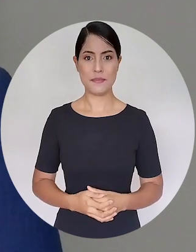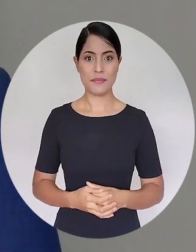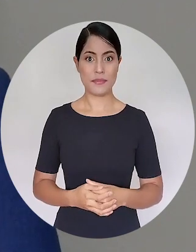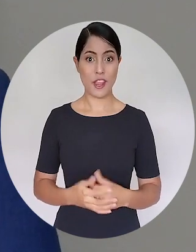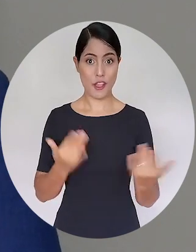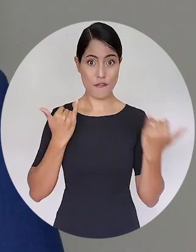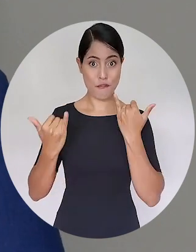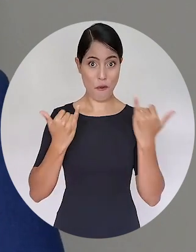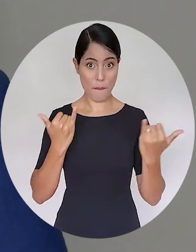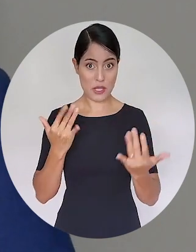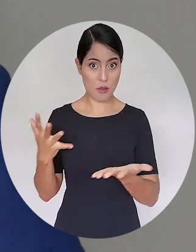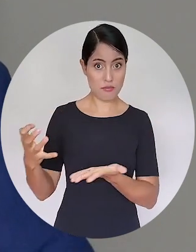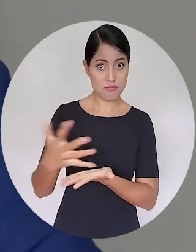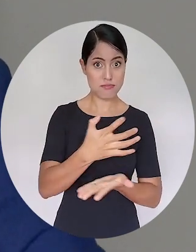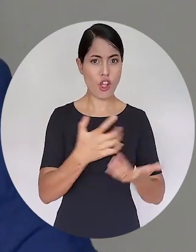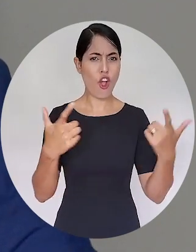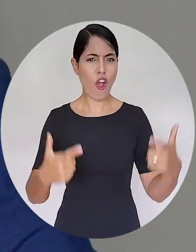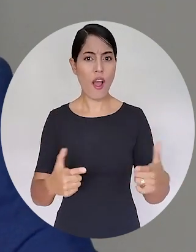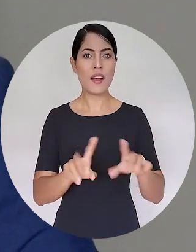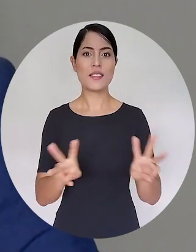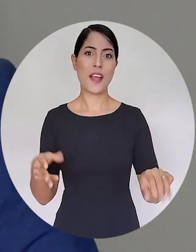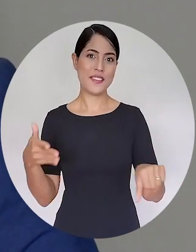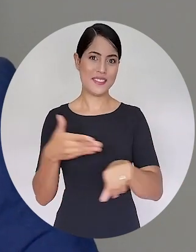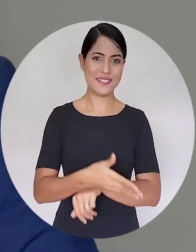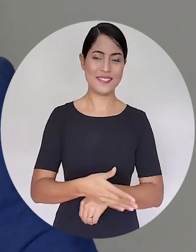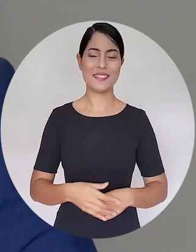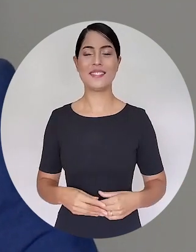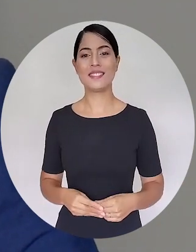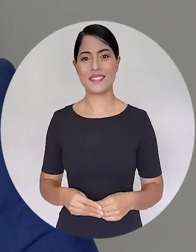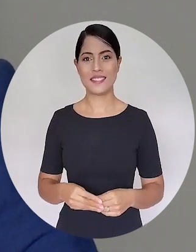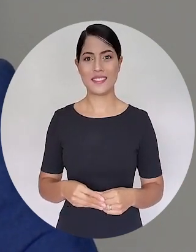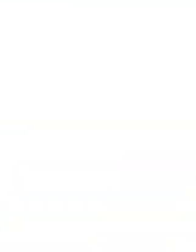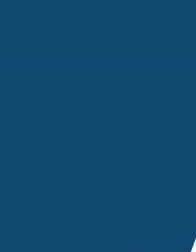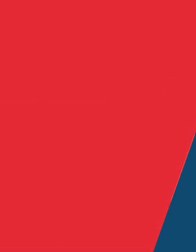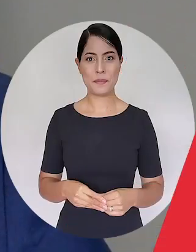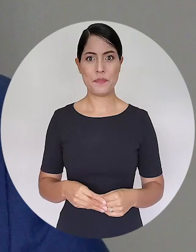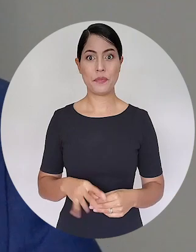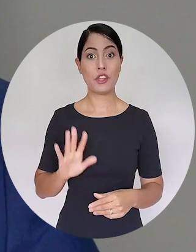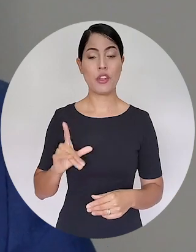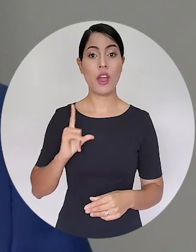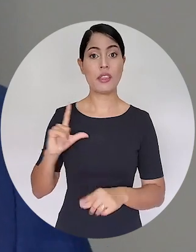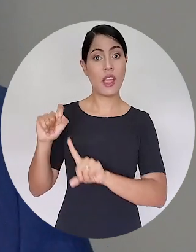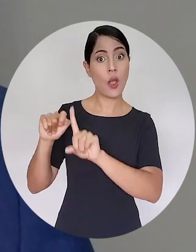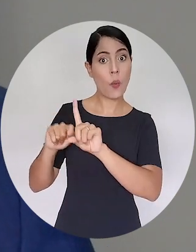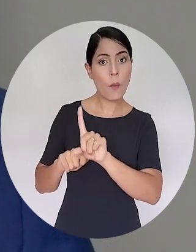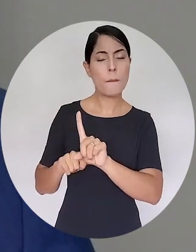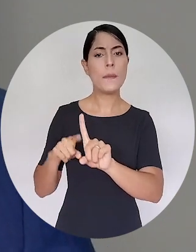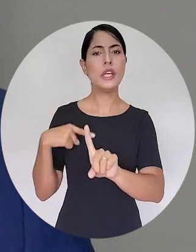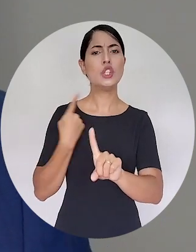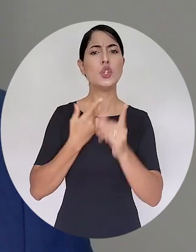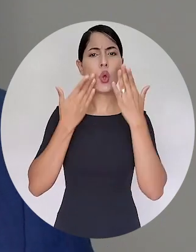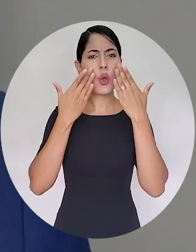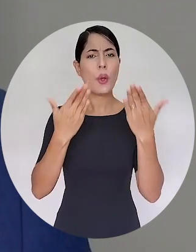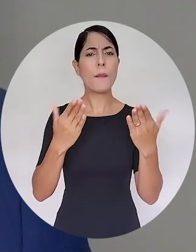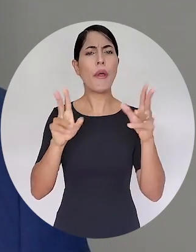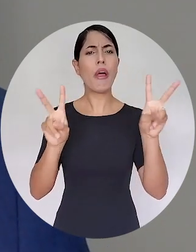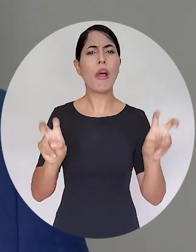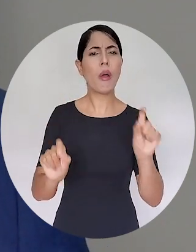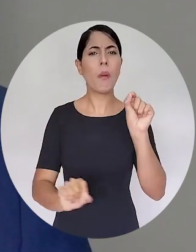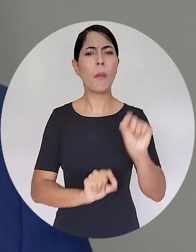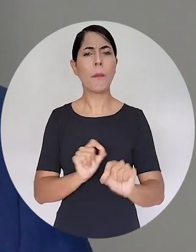Mais informações, você já sabe, é lá no nosso site. Há um mês, nós estamos apresentando aqui